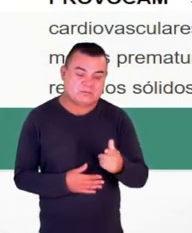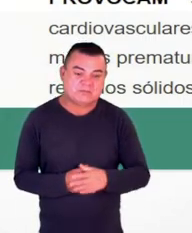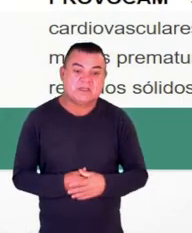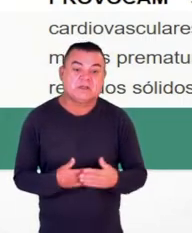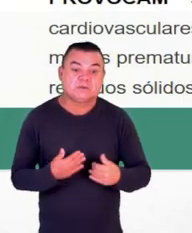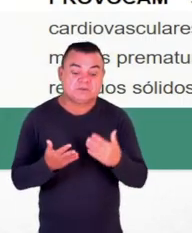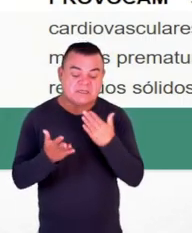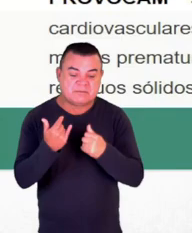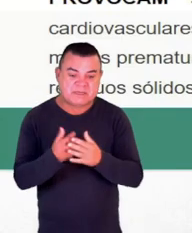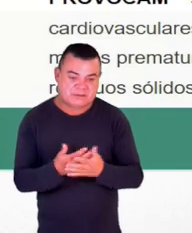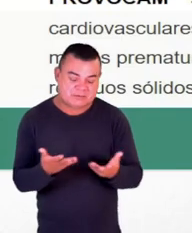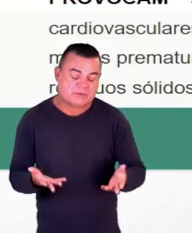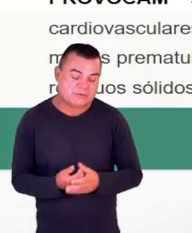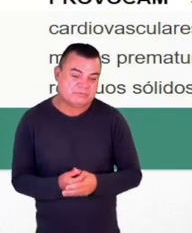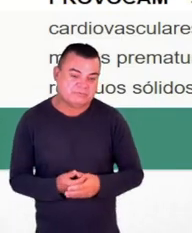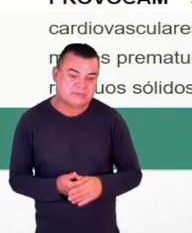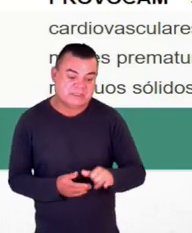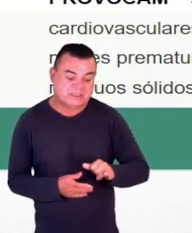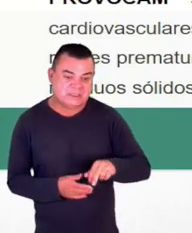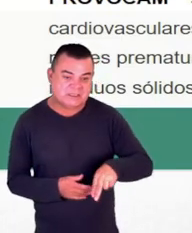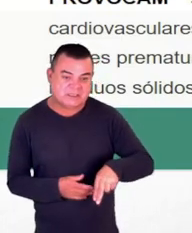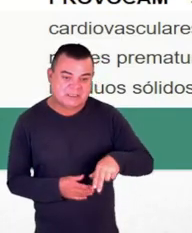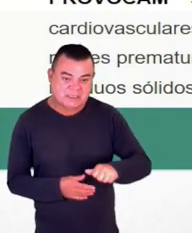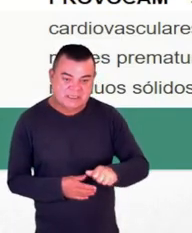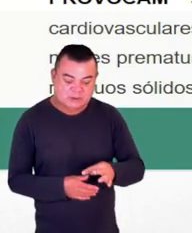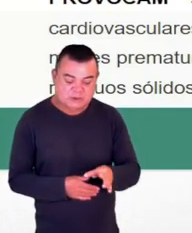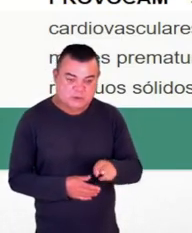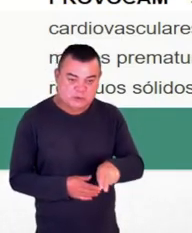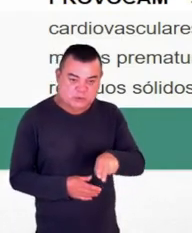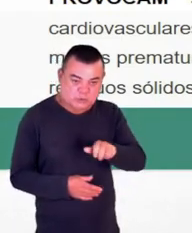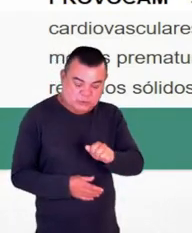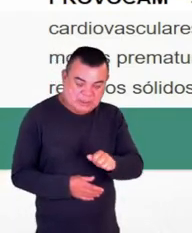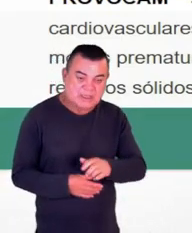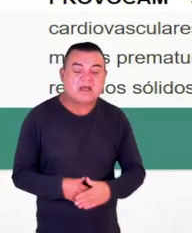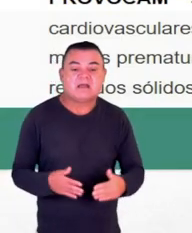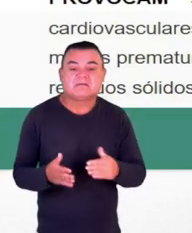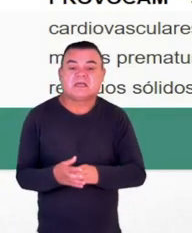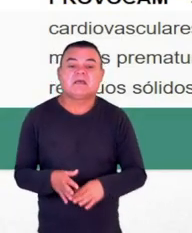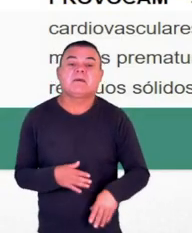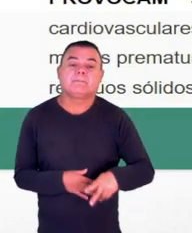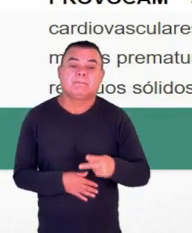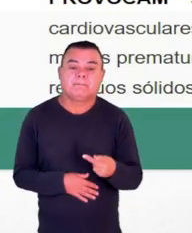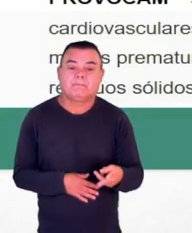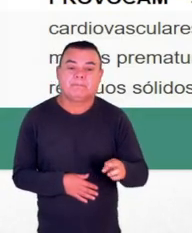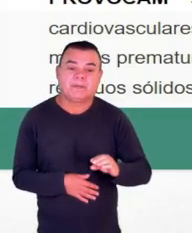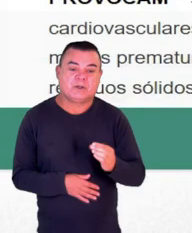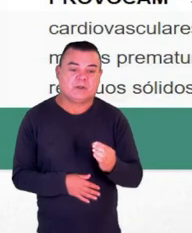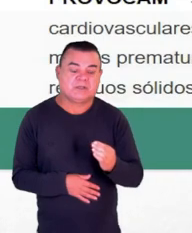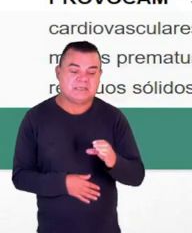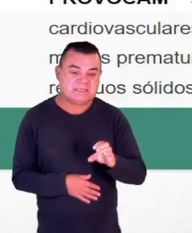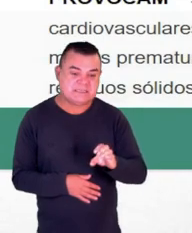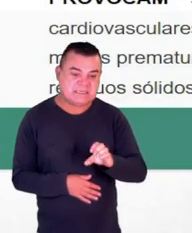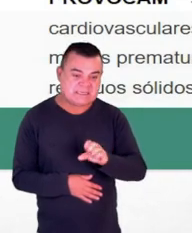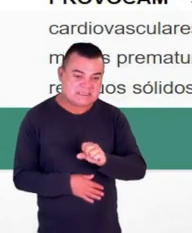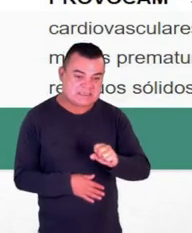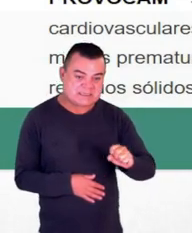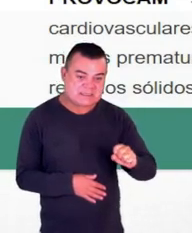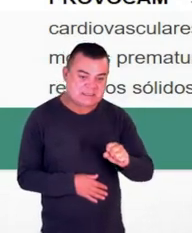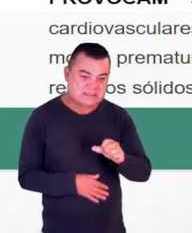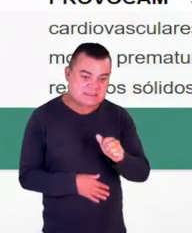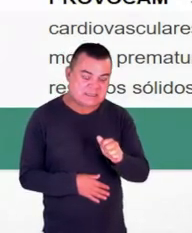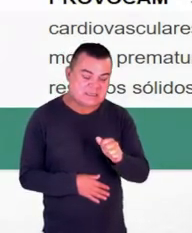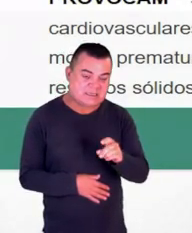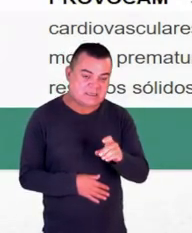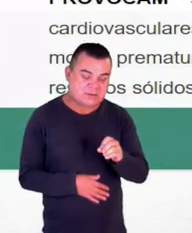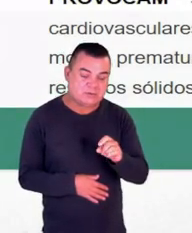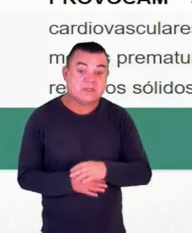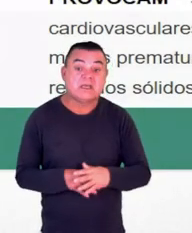ao Ultra processado né e e começam já a fazer começam não já tem uma série de estudos e pesquisas que vão mostrar as consequências